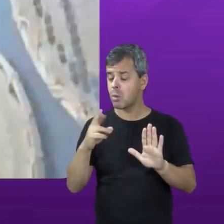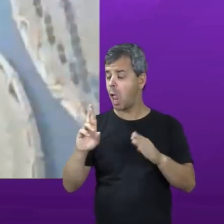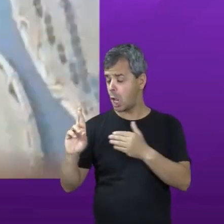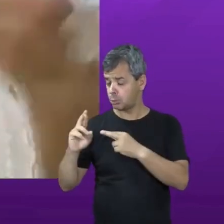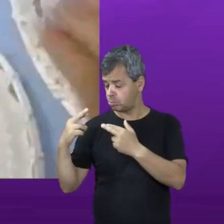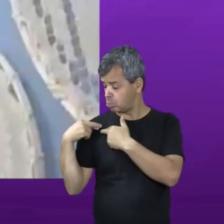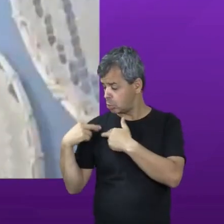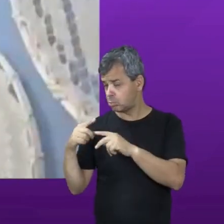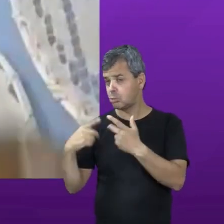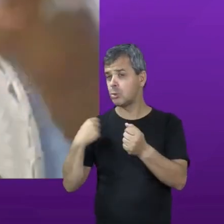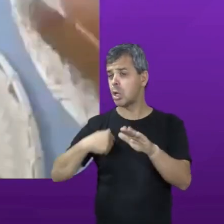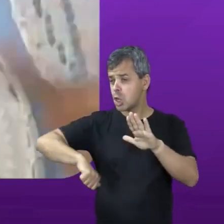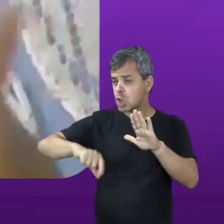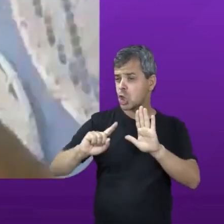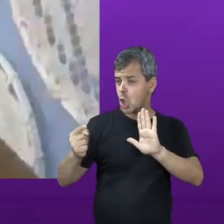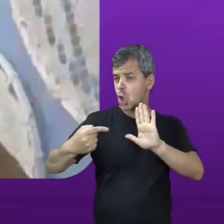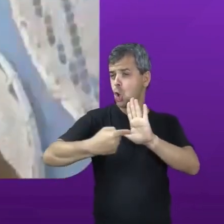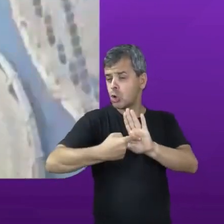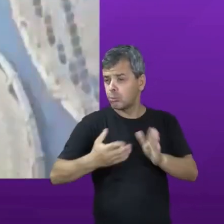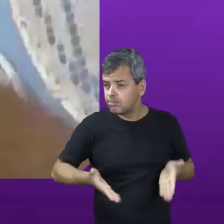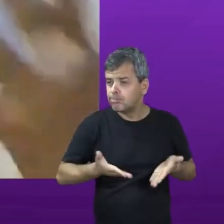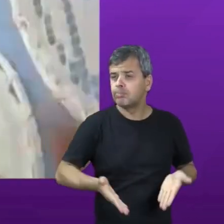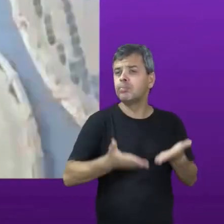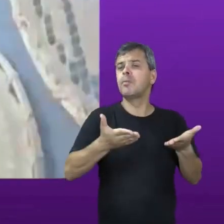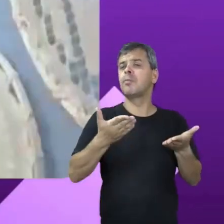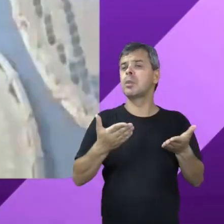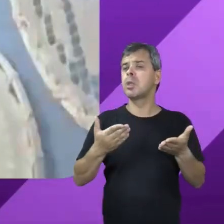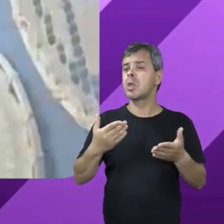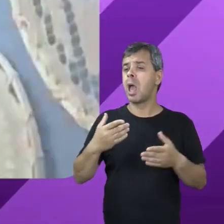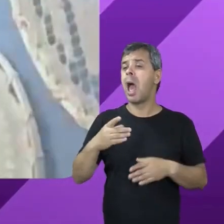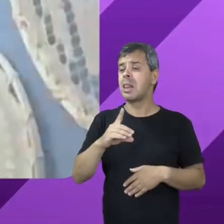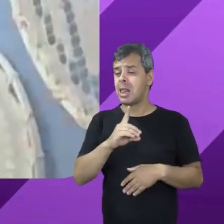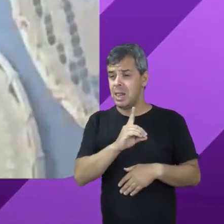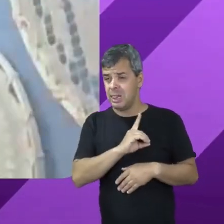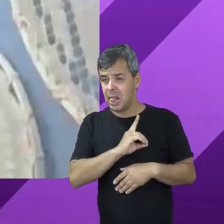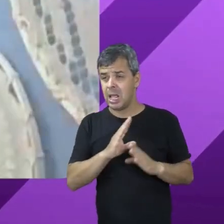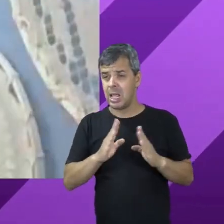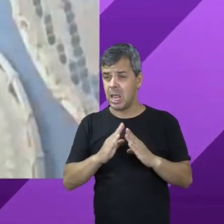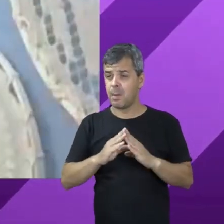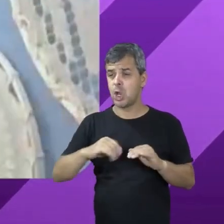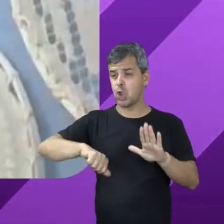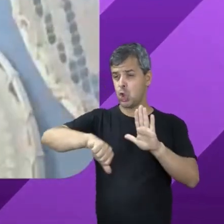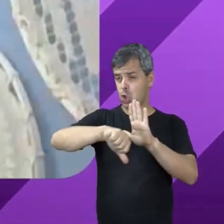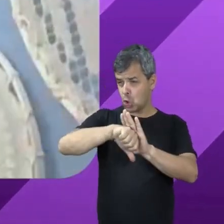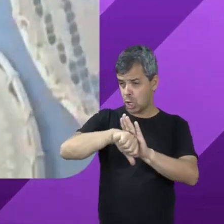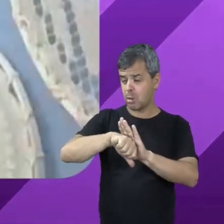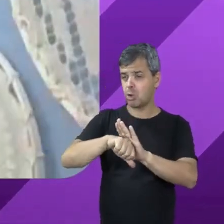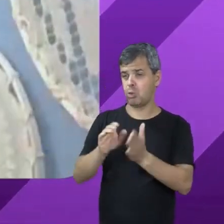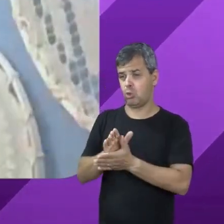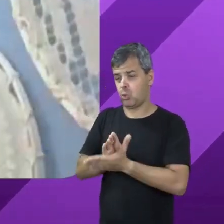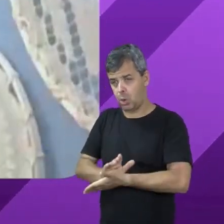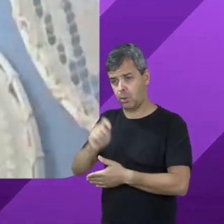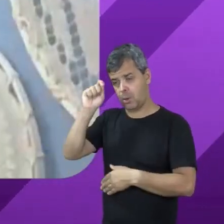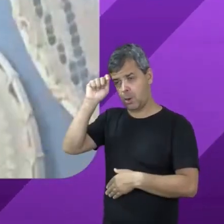o lugar da denúncia, o estímulo à denúncia, as delegacias especializadas do crime do racismo,